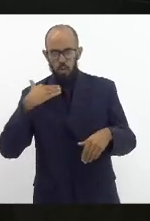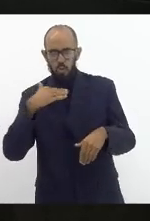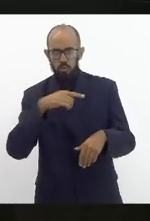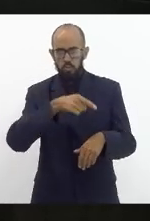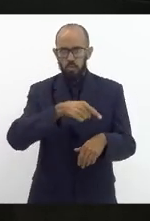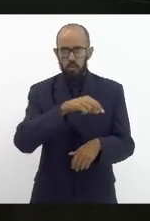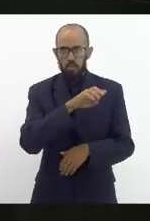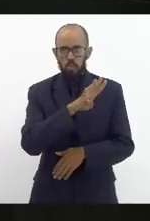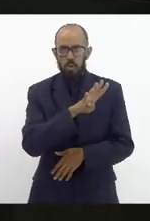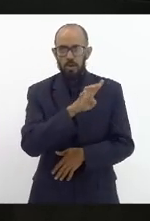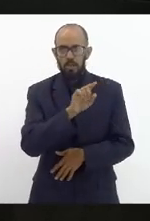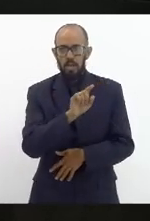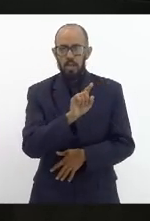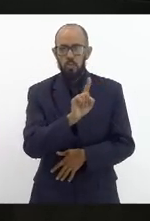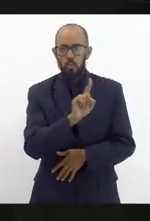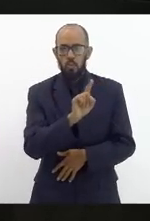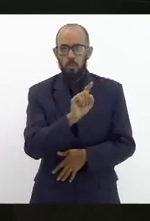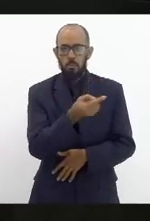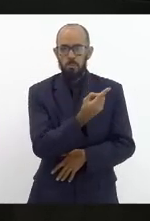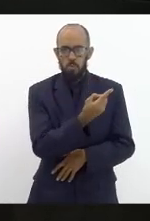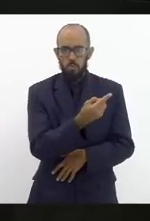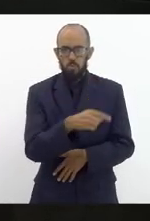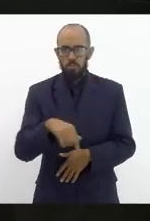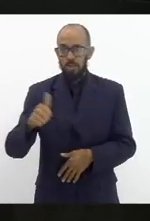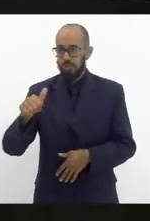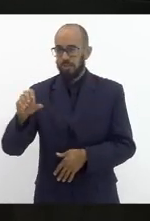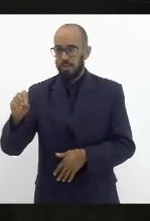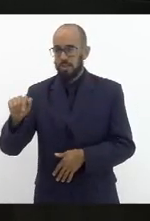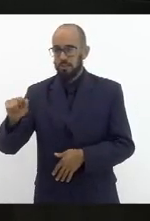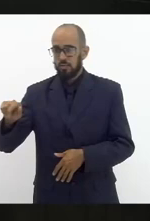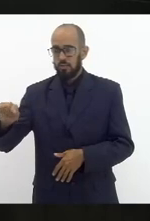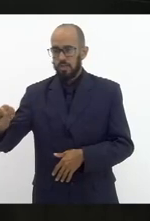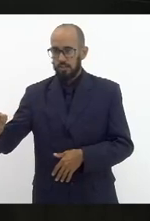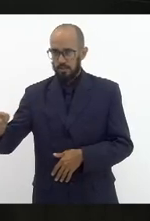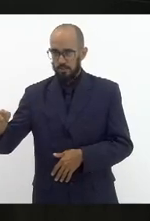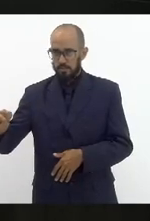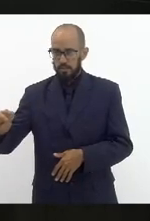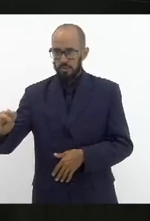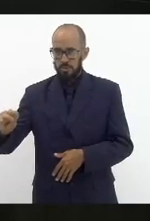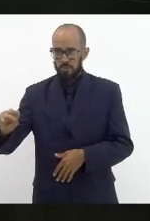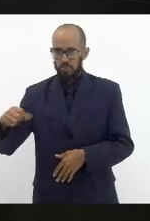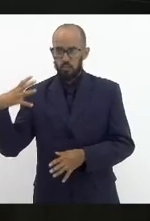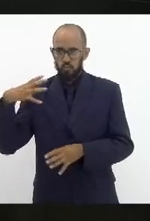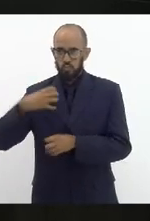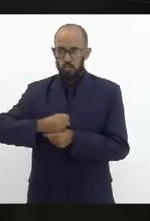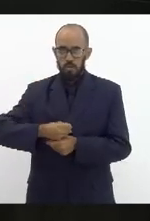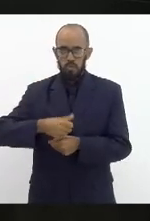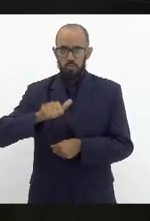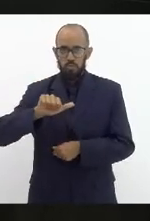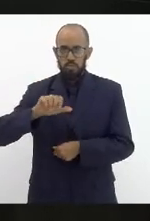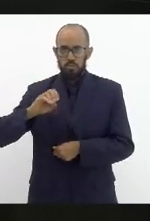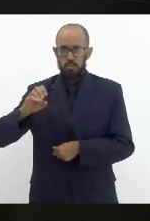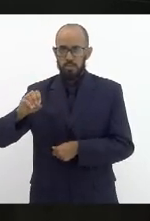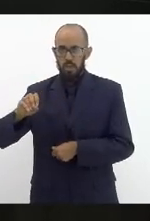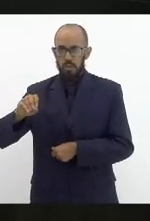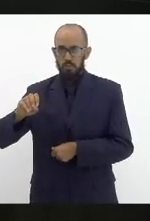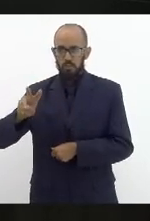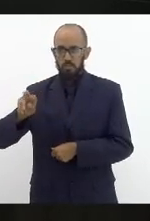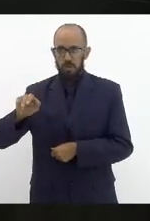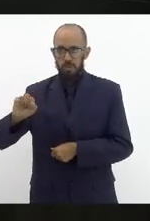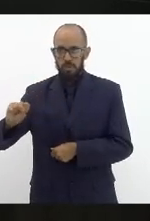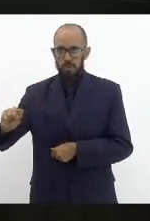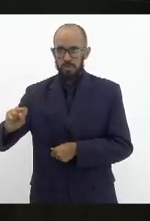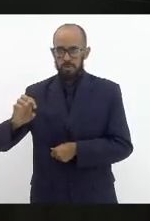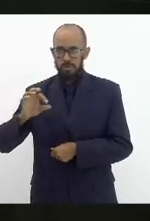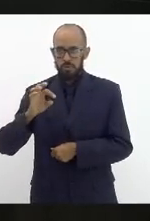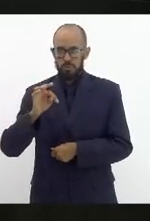41.037 inscritos para 10 vagas apresentadas no edital de concurso, num total de 100 vagas no TAF. No aumento feito